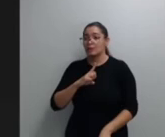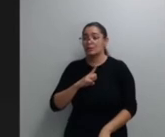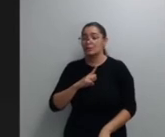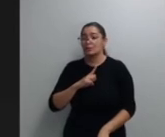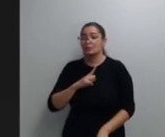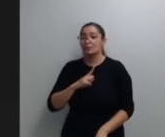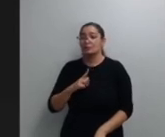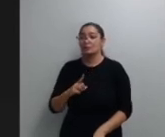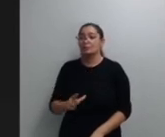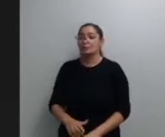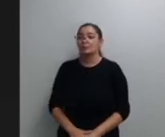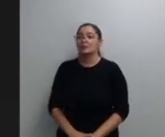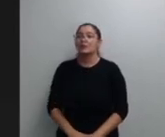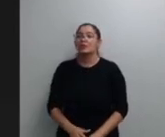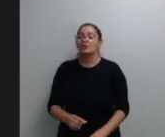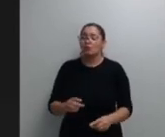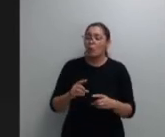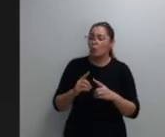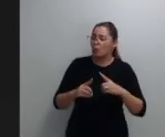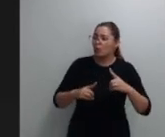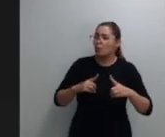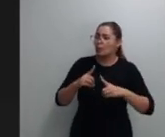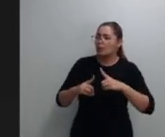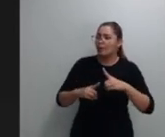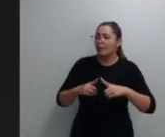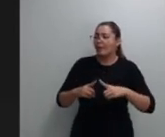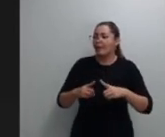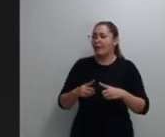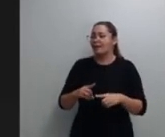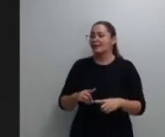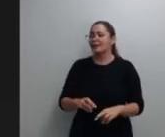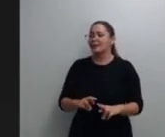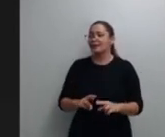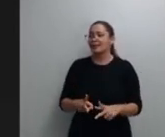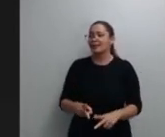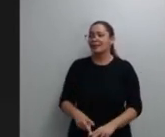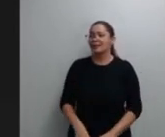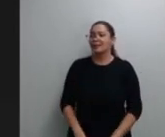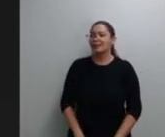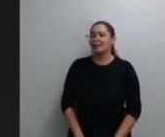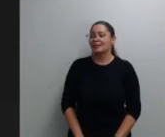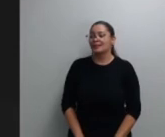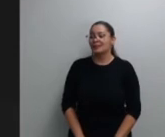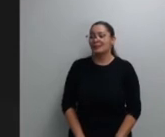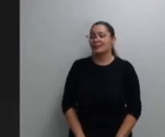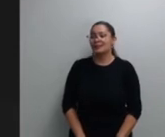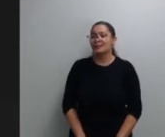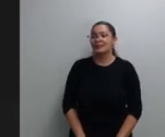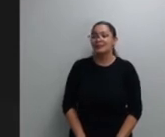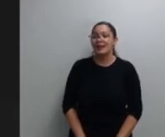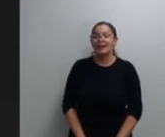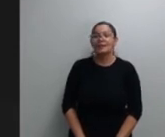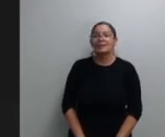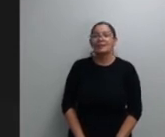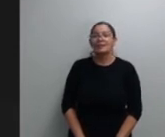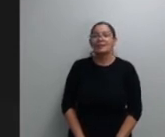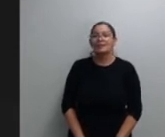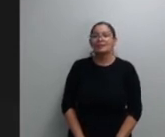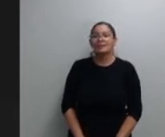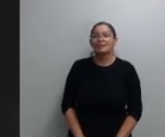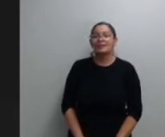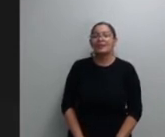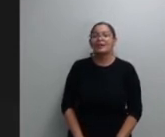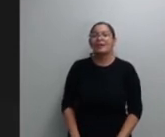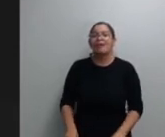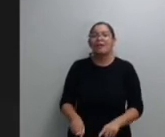sua dinâmica de administração passa a ser alterada desde o momento em que se forma um acordo de vontades entre os